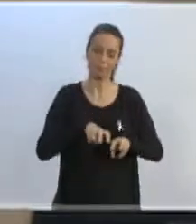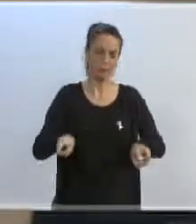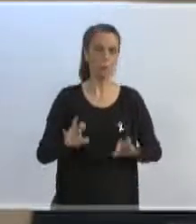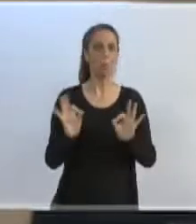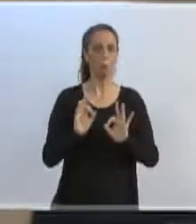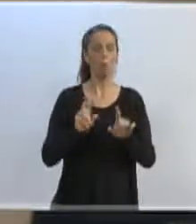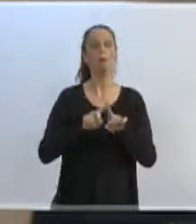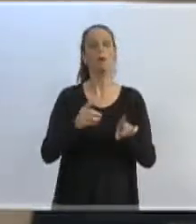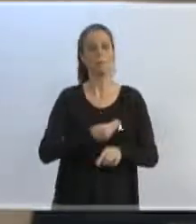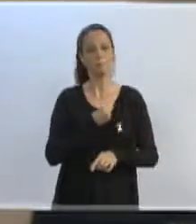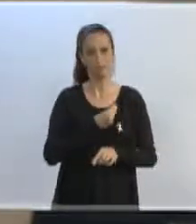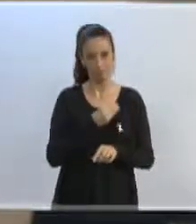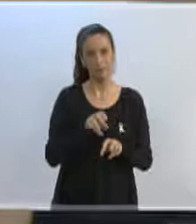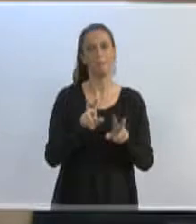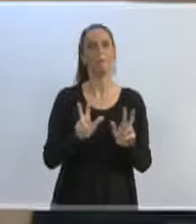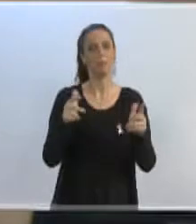E